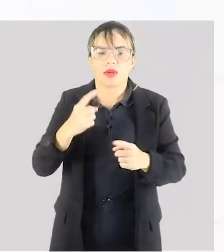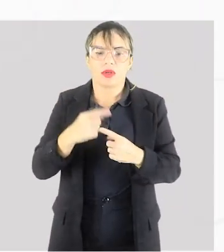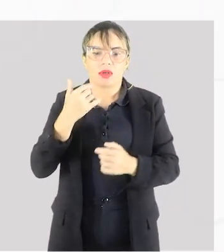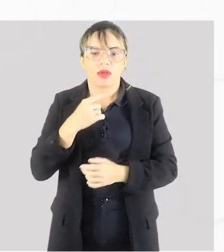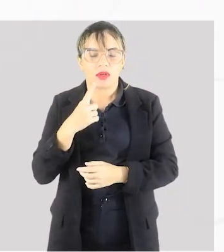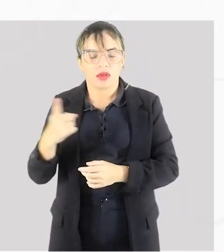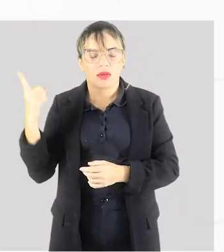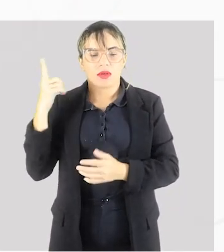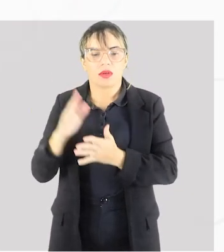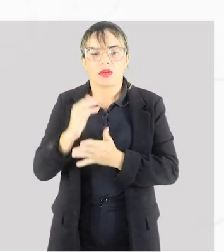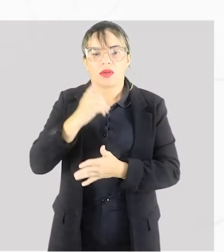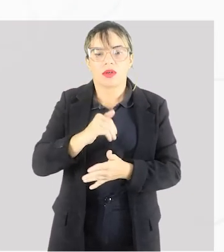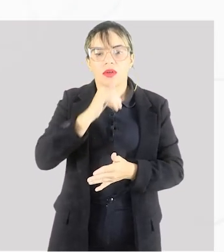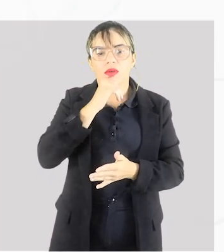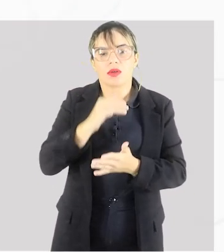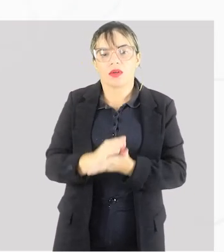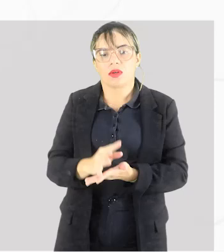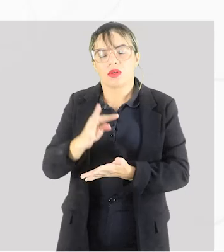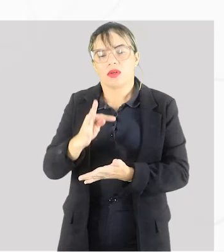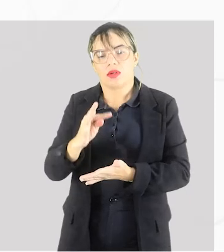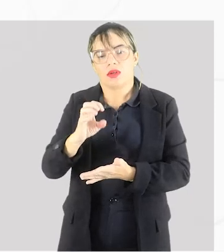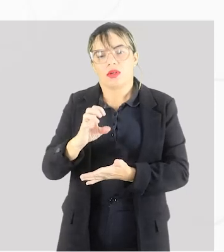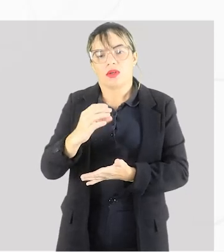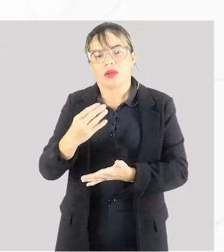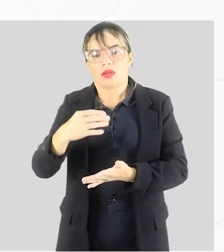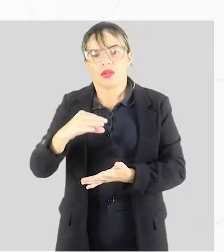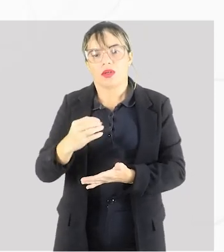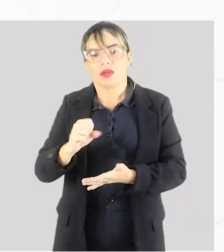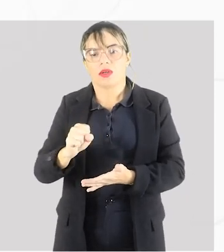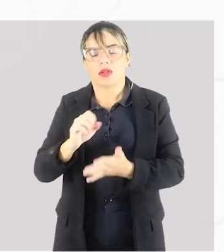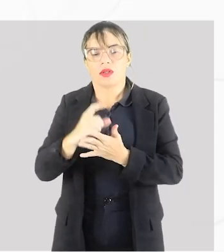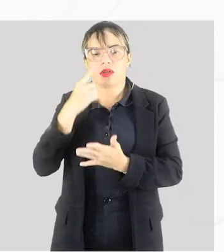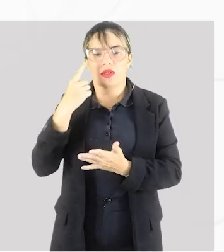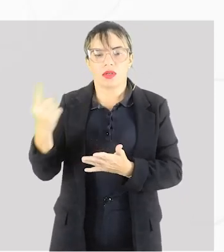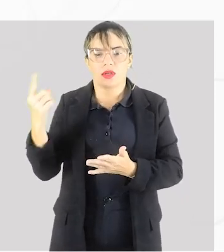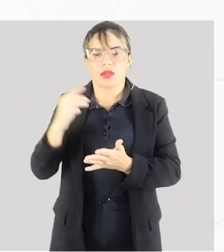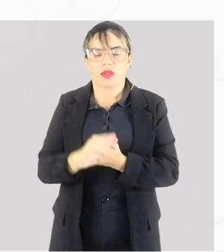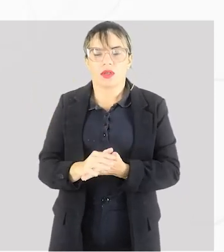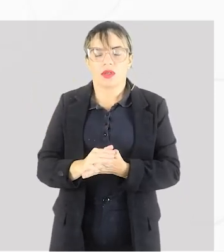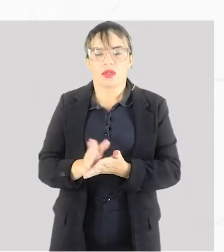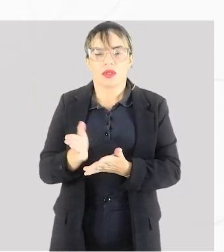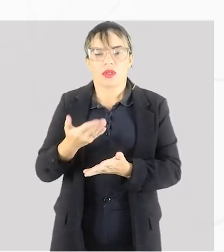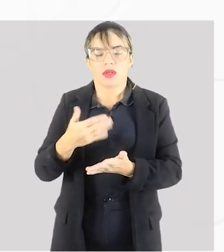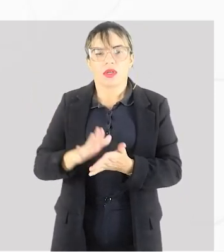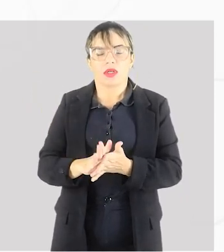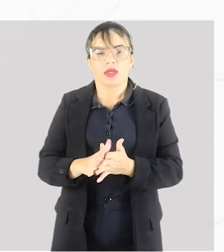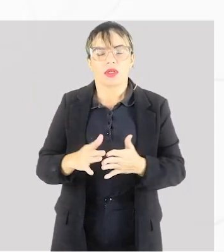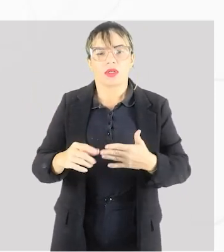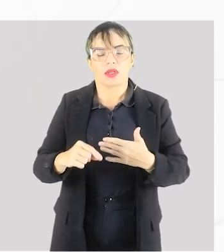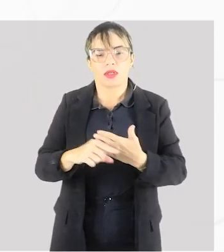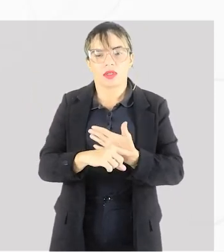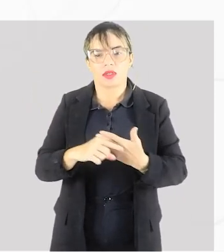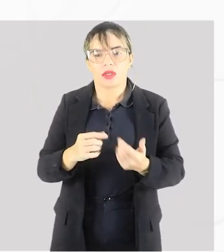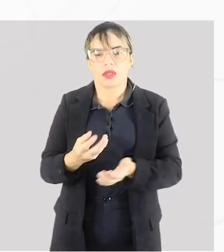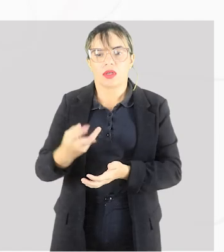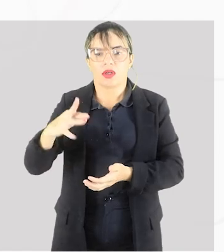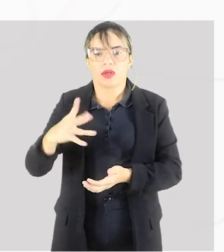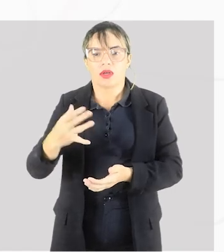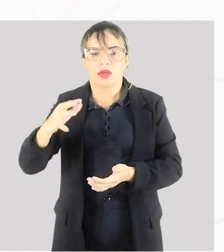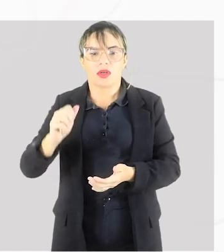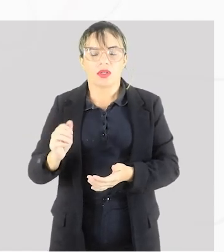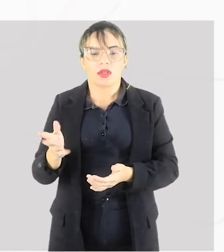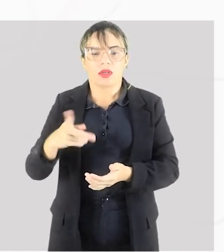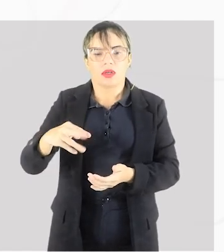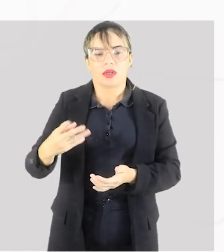Exemplo, as tecelãs da Rosana Paulino, né, me incomoda, eu vou ser bem sincero. Acho que é tripofobia, foi isso?